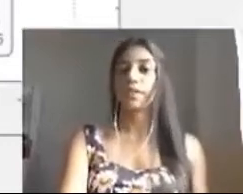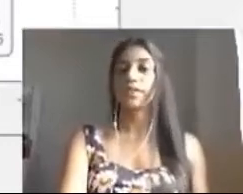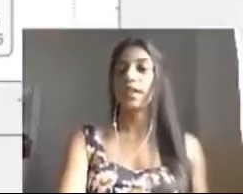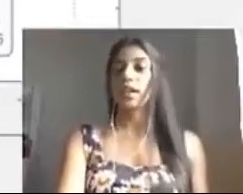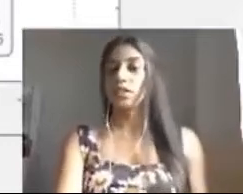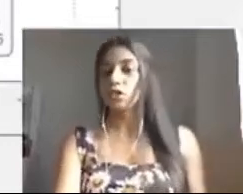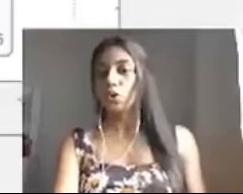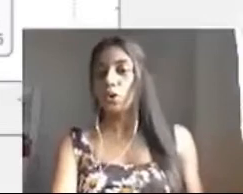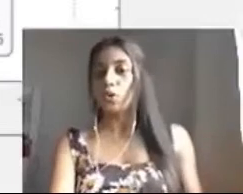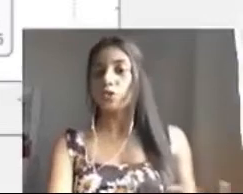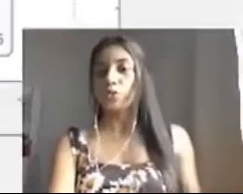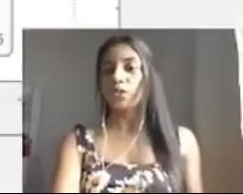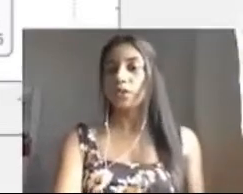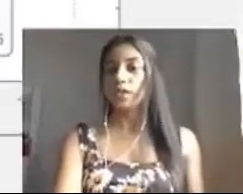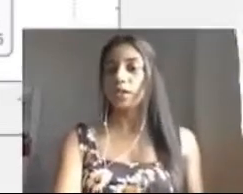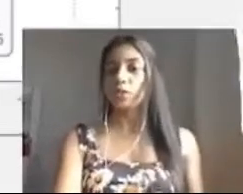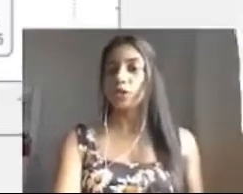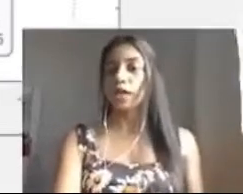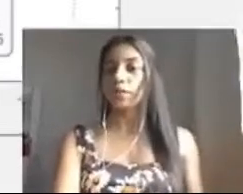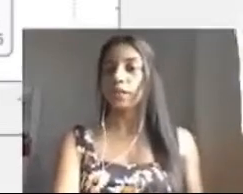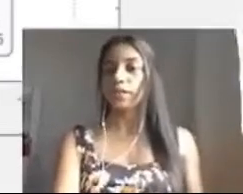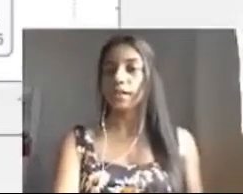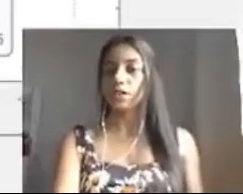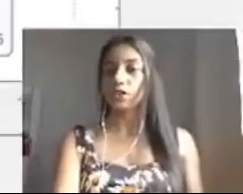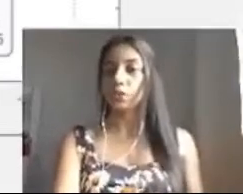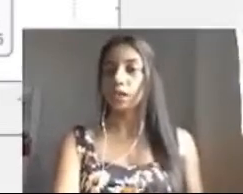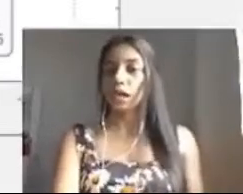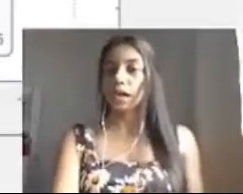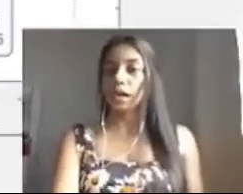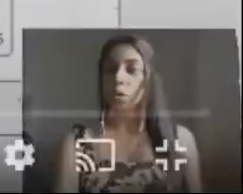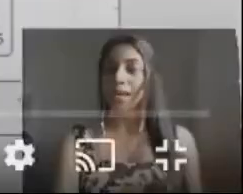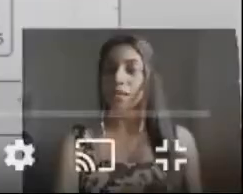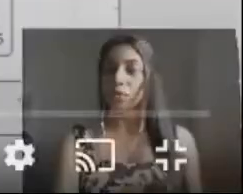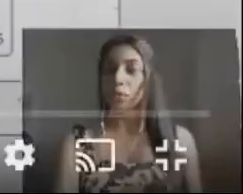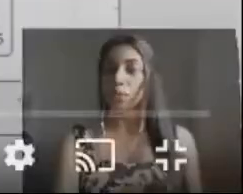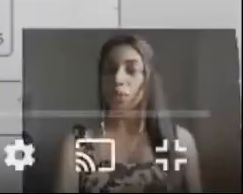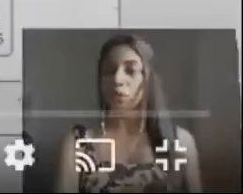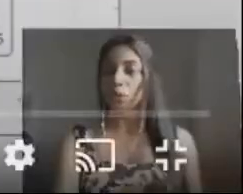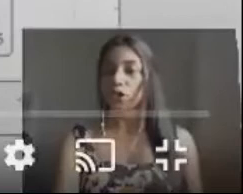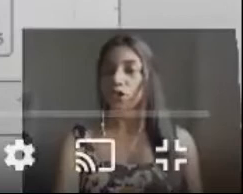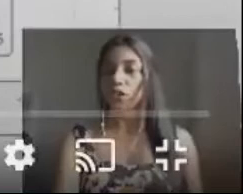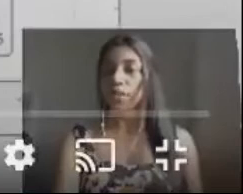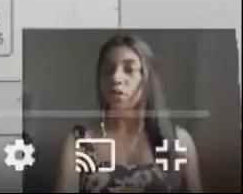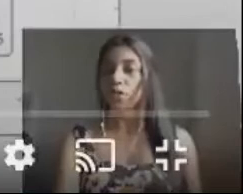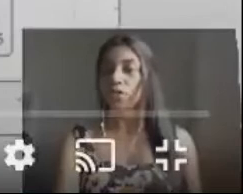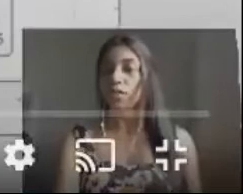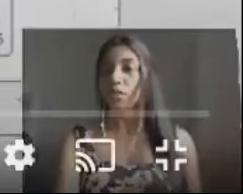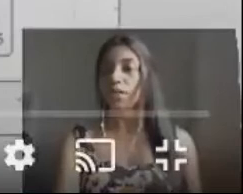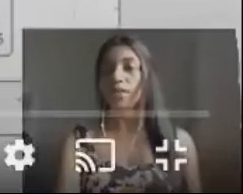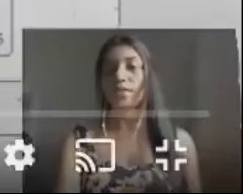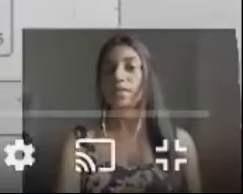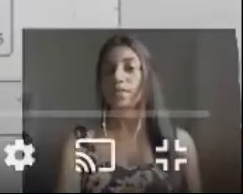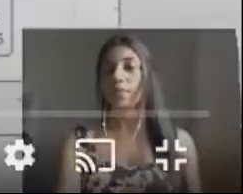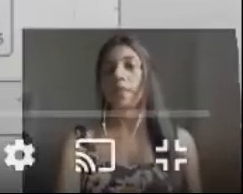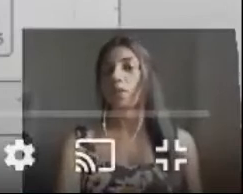parte do lugar das raízes. E a gente só confirmou isso aqui, né? Jogamos no MATLAB lá o lugar das raízes, e a gente viu que o máximo, o ponto que o polo pode atingir é em menos 2,5